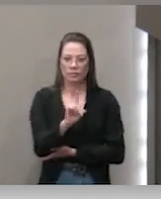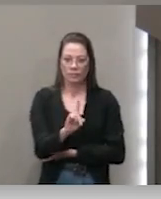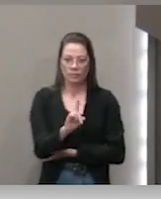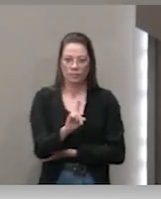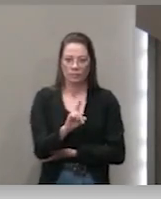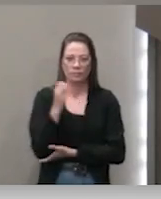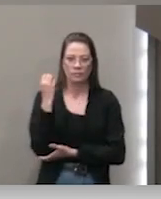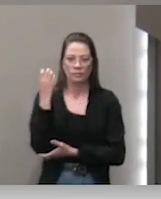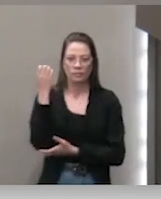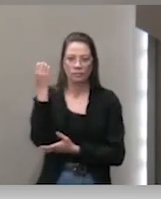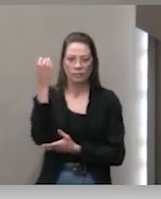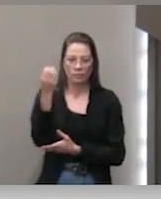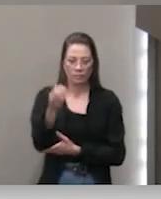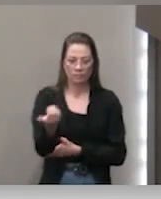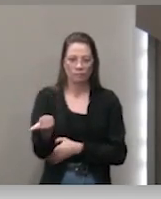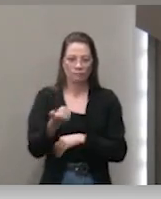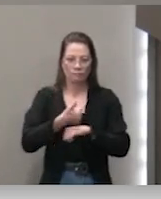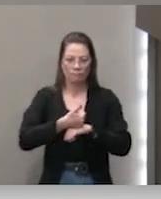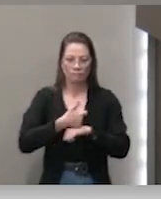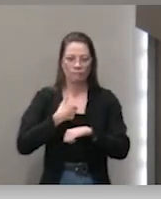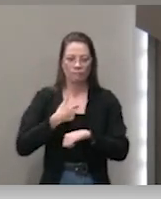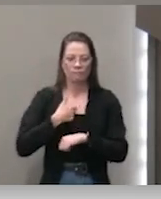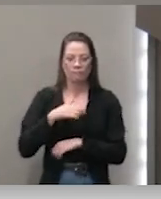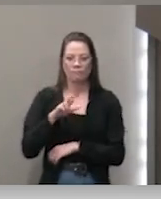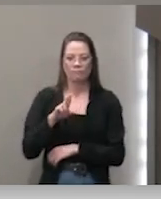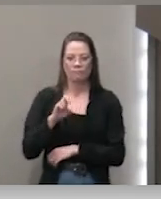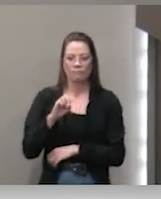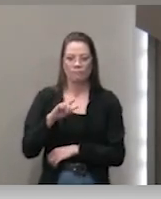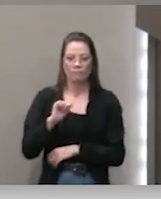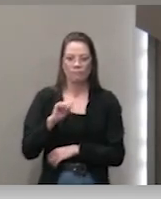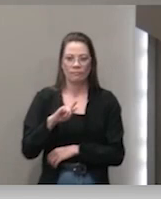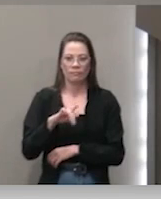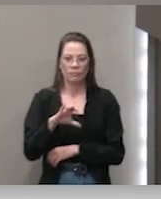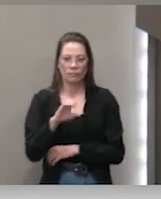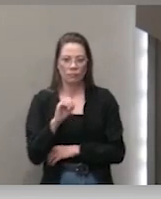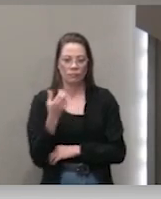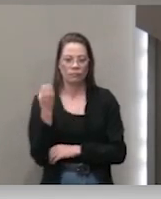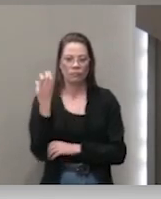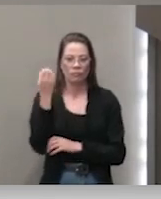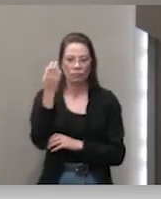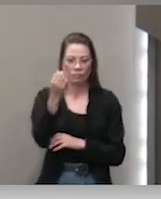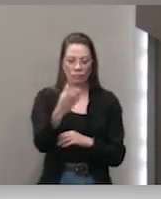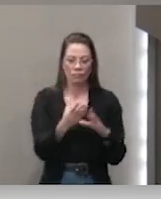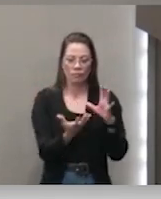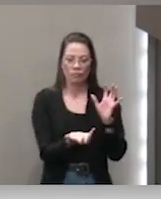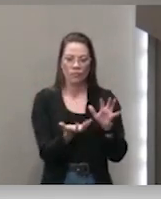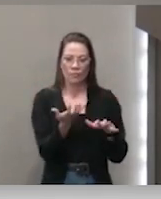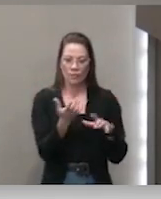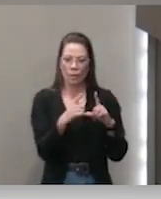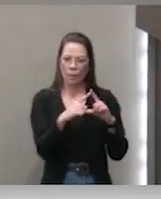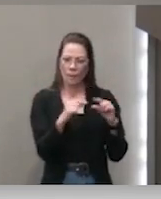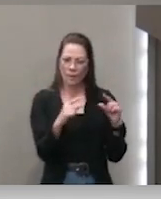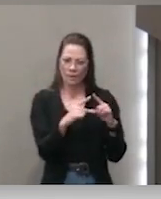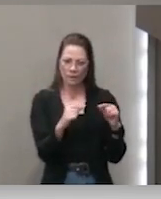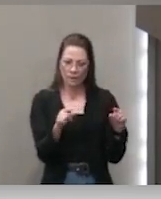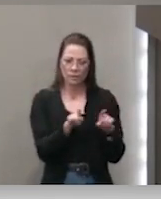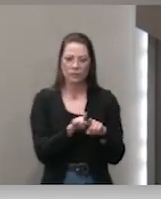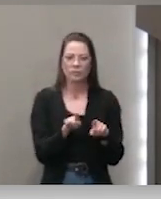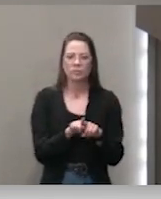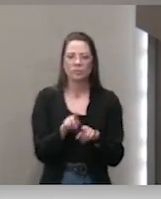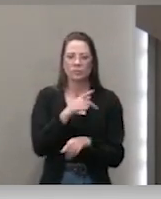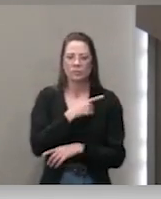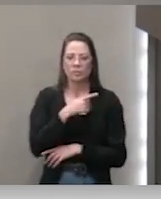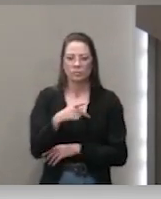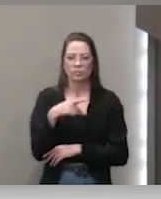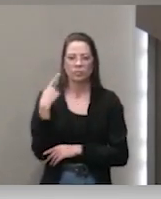está em Brasília, atrás de recursos para Passo Fundo, assim como os colegas do PSD, que eu tenho muito orgulho de dividir a bancada, nosso presidente e vereador